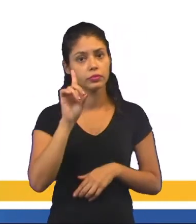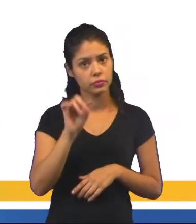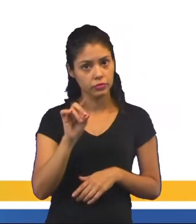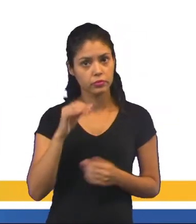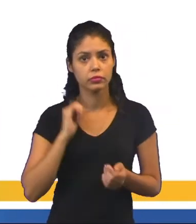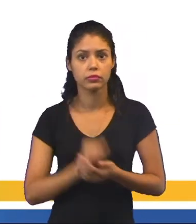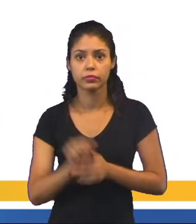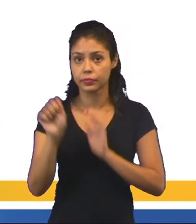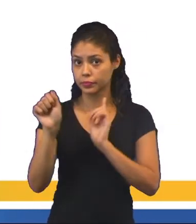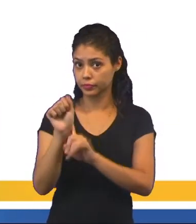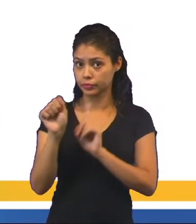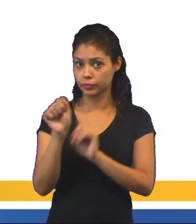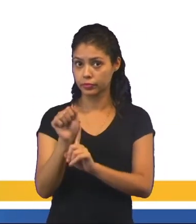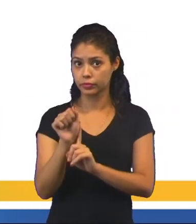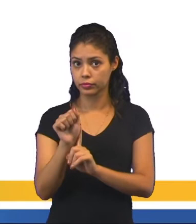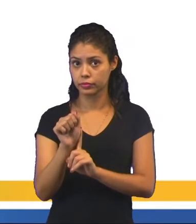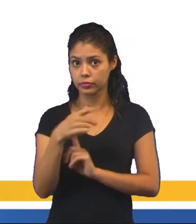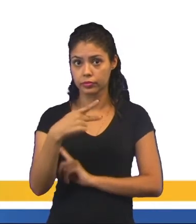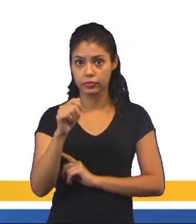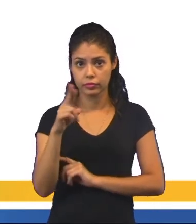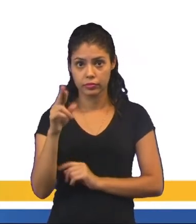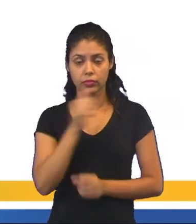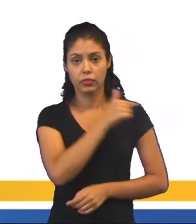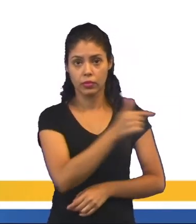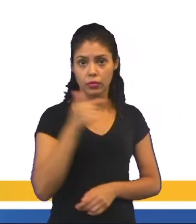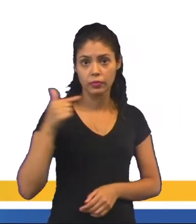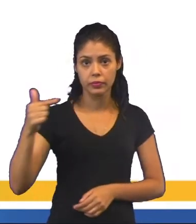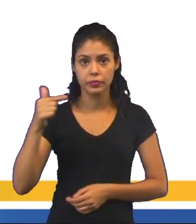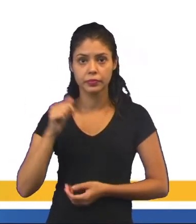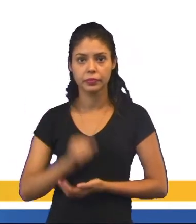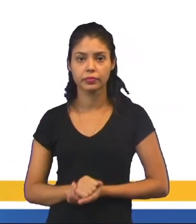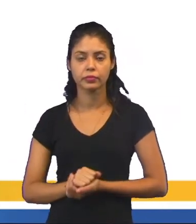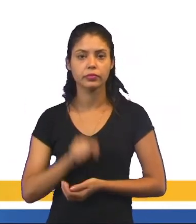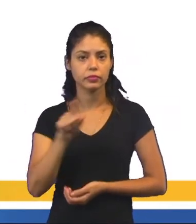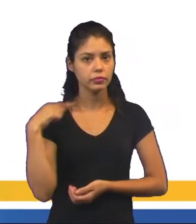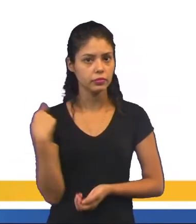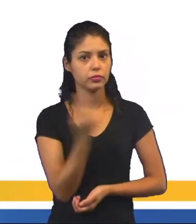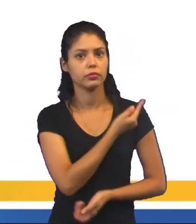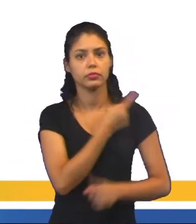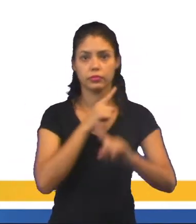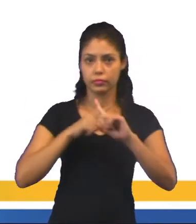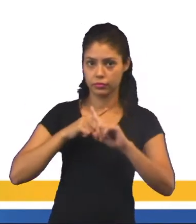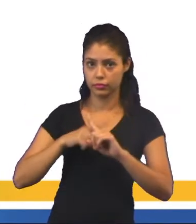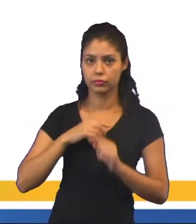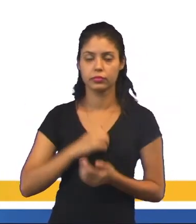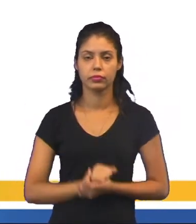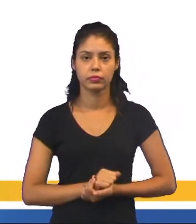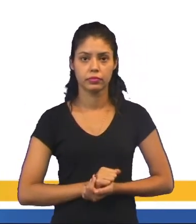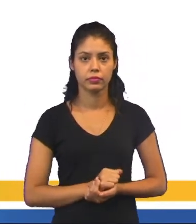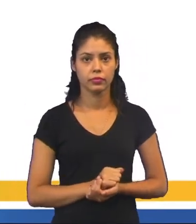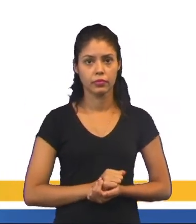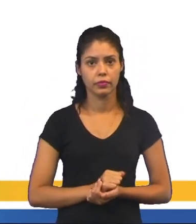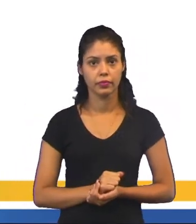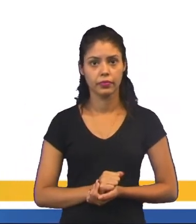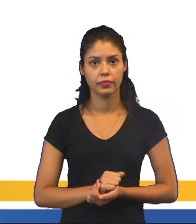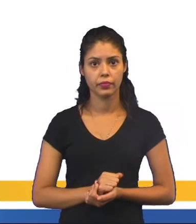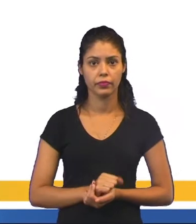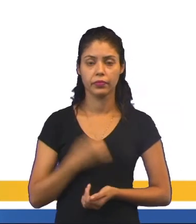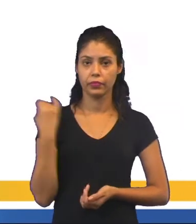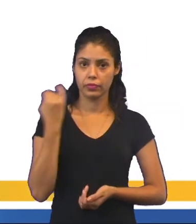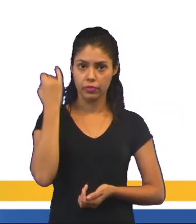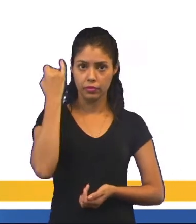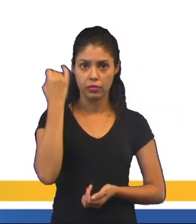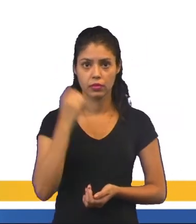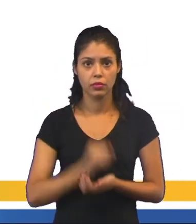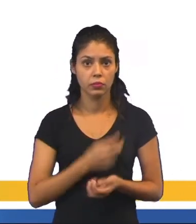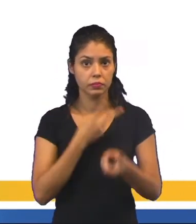o determinante A, só que ele é par, 2 por 2. Aí a gente multiplica a linha